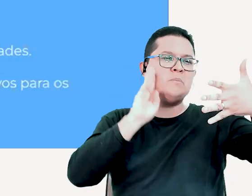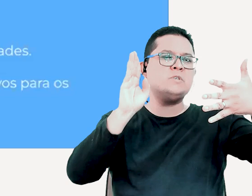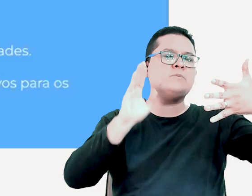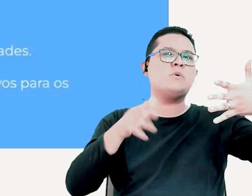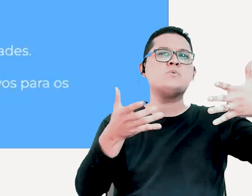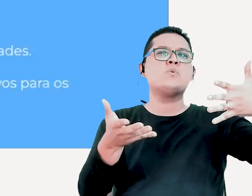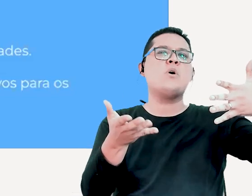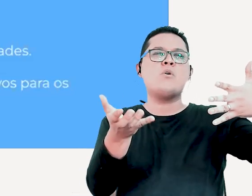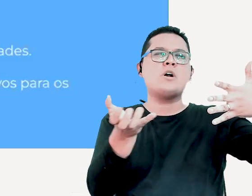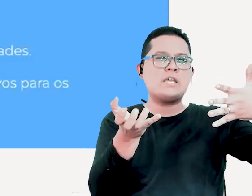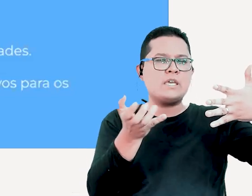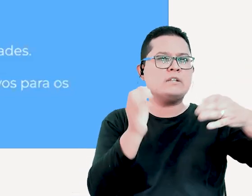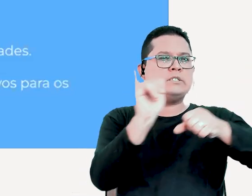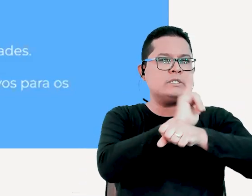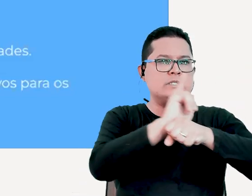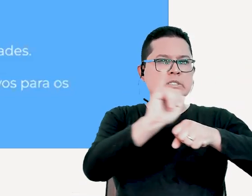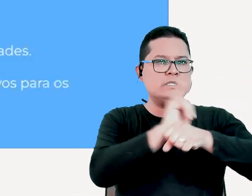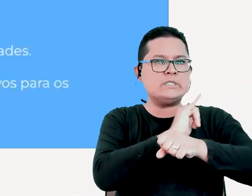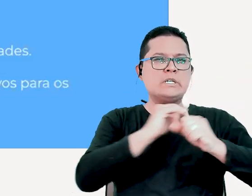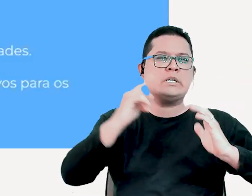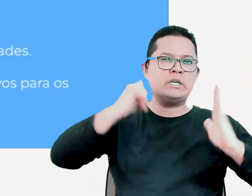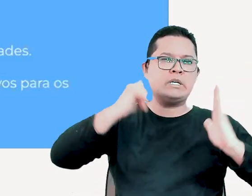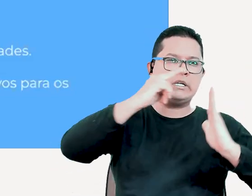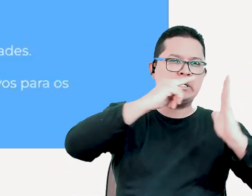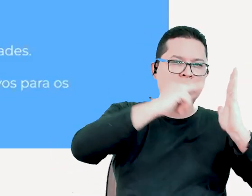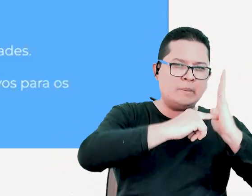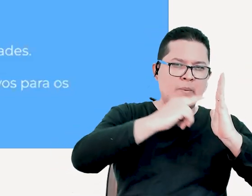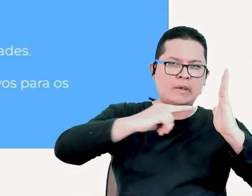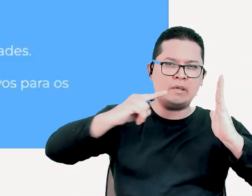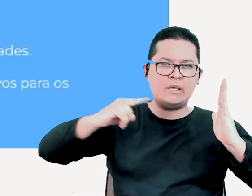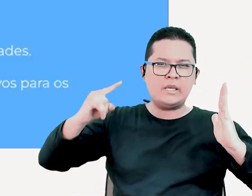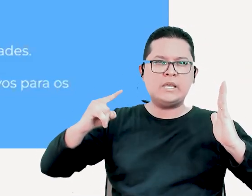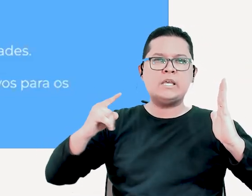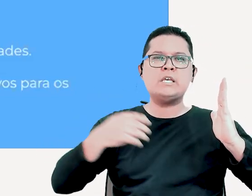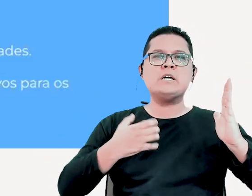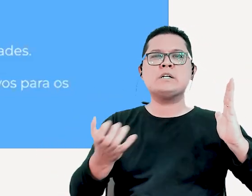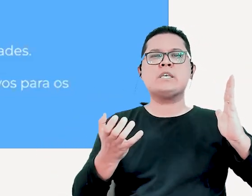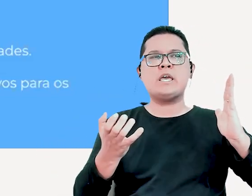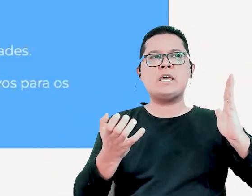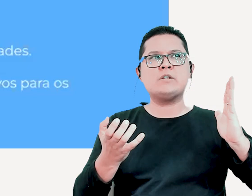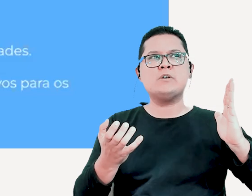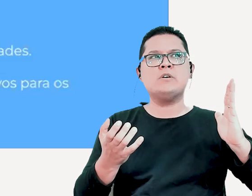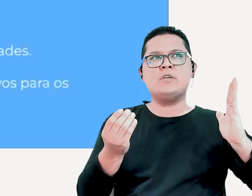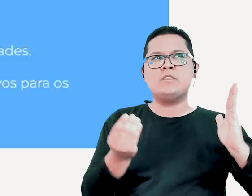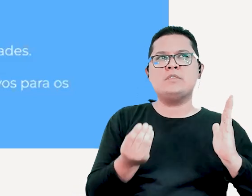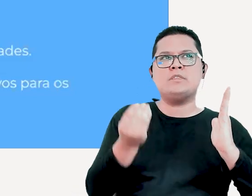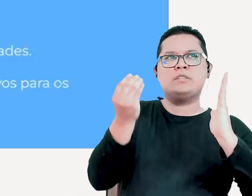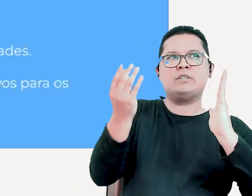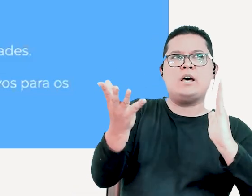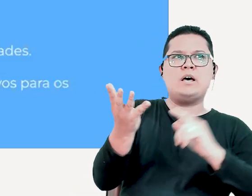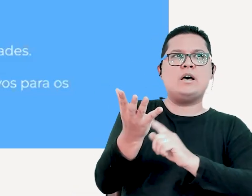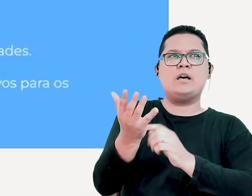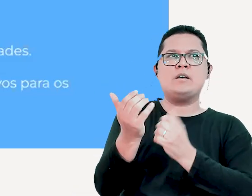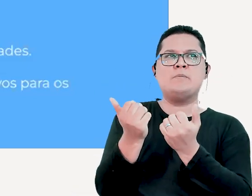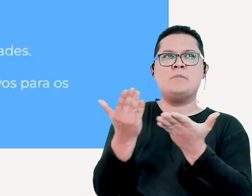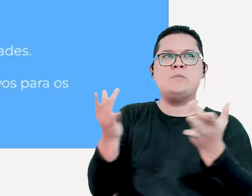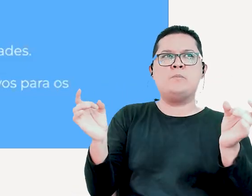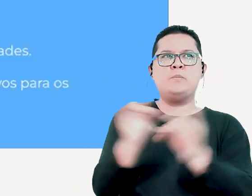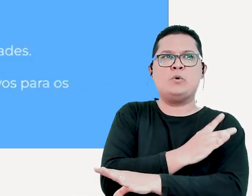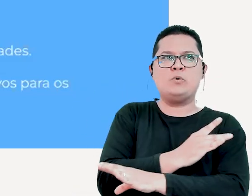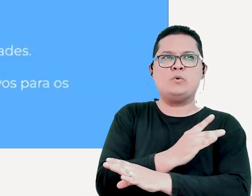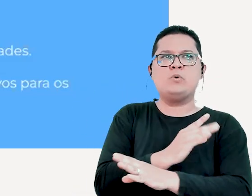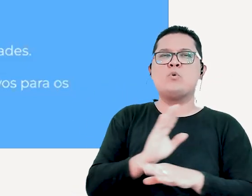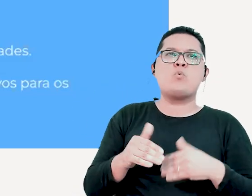estratégias, métricas e entregáveis. Então, quando você estabelece, né, essa visão dentro